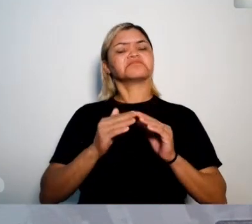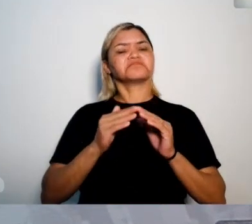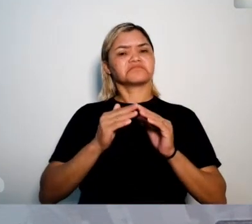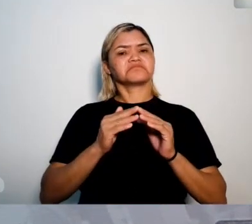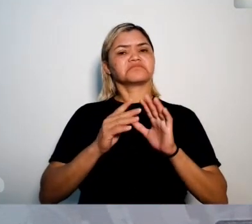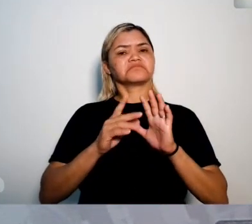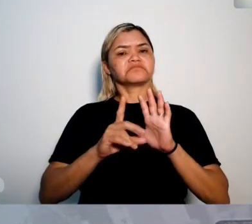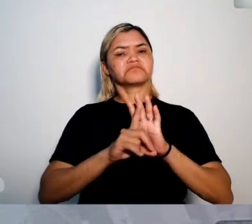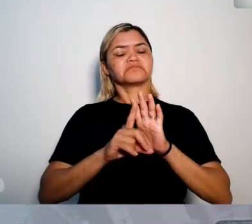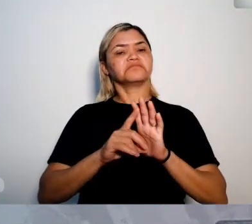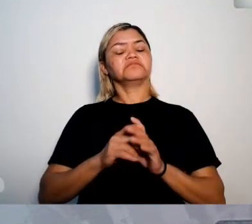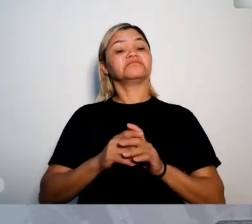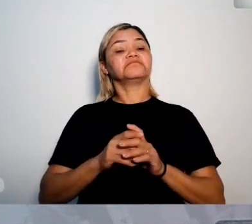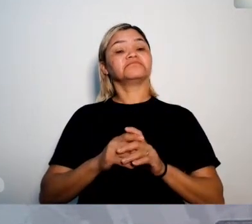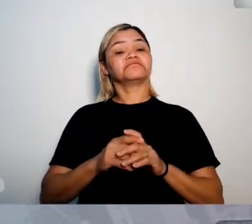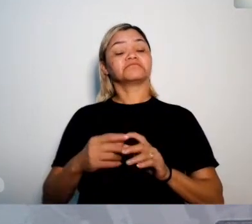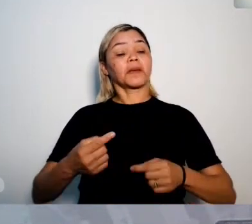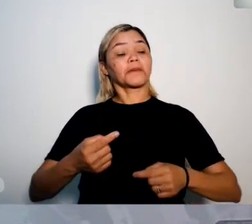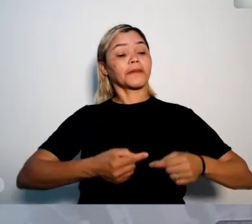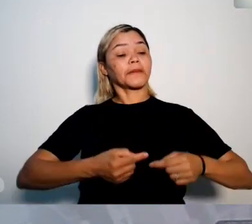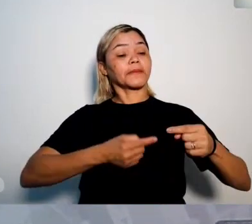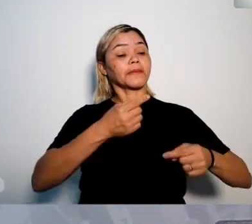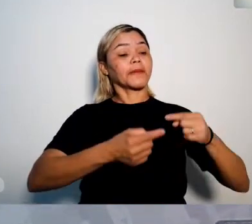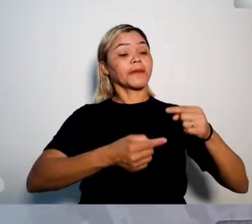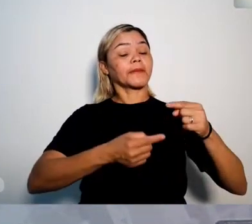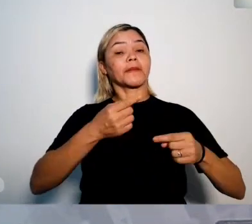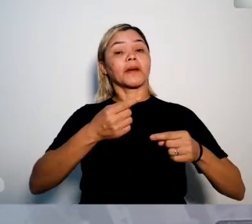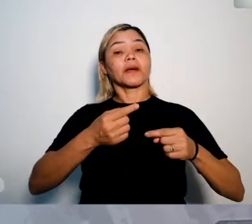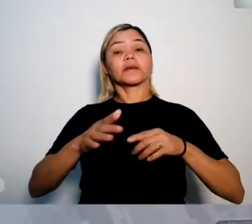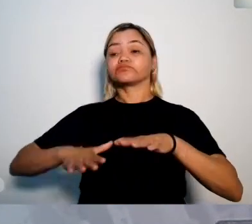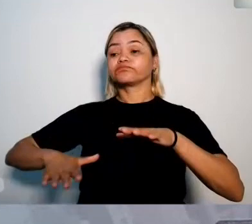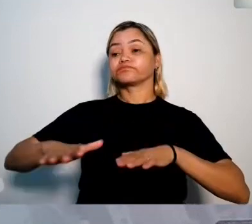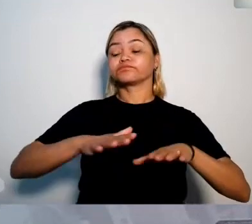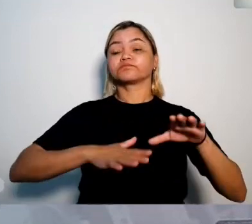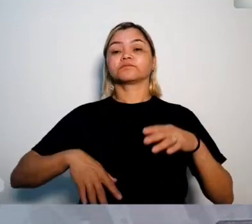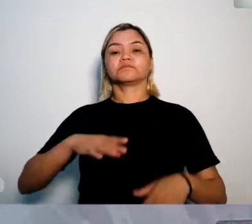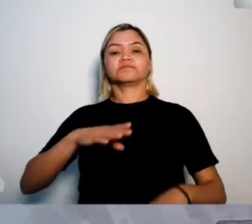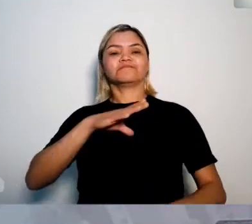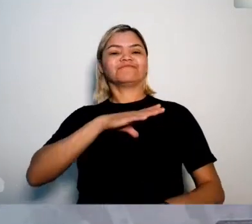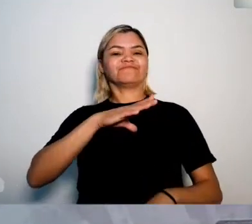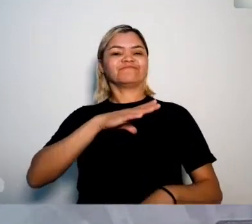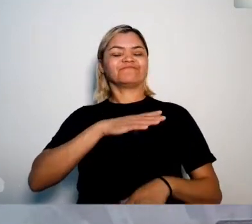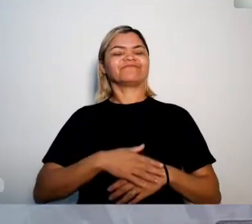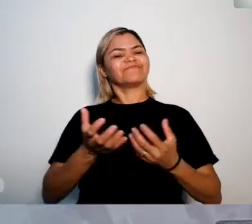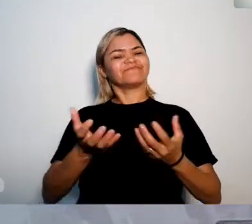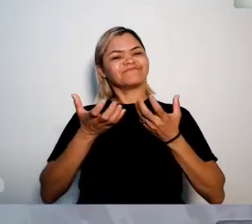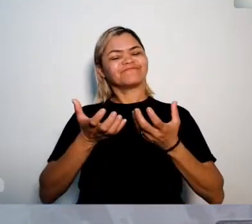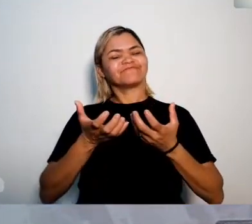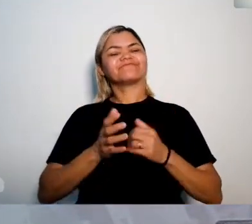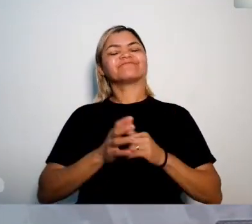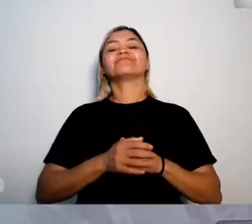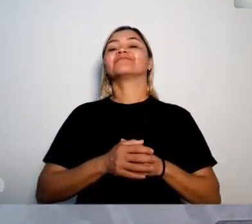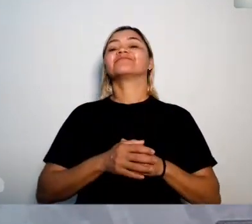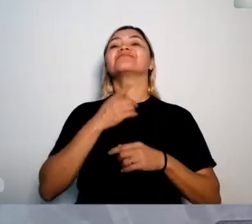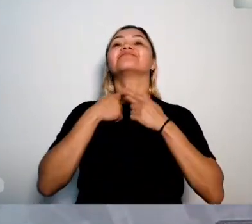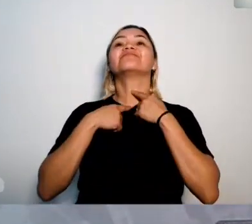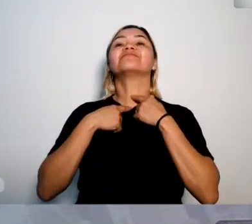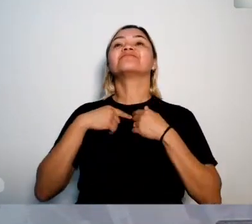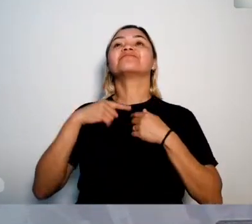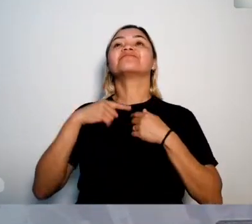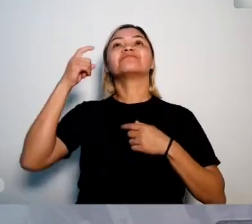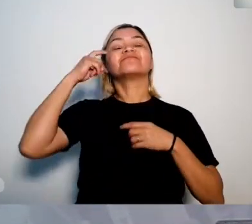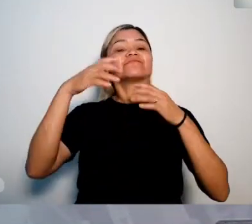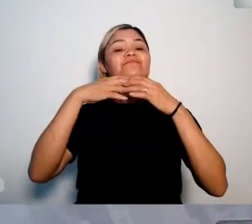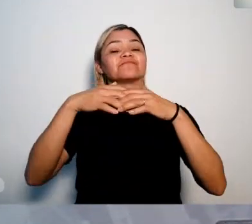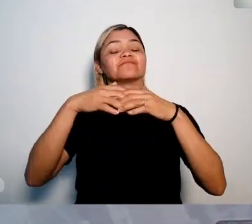locomotiva política da cidade. E eu desejo, a minha reflexão de Ano Novo, é que cada um dos senhores vereadores, a gente possa ter um